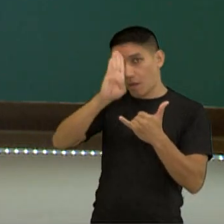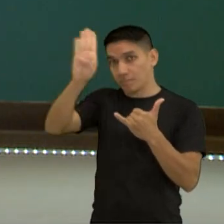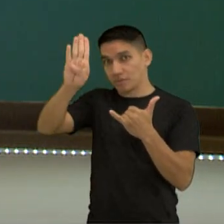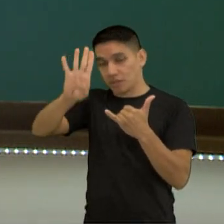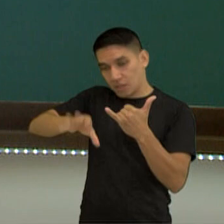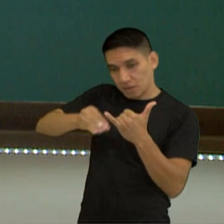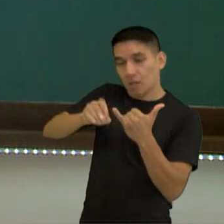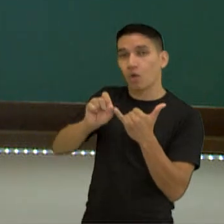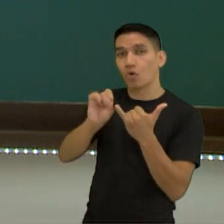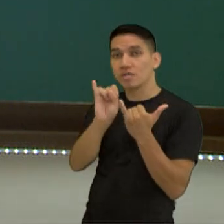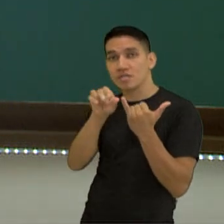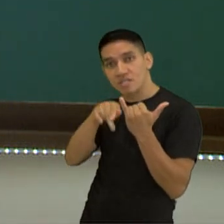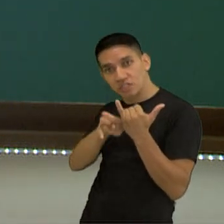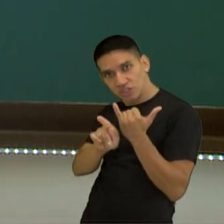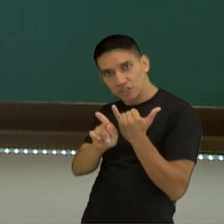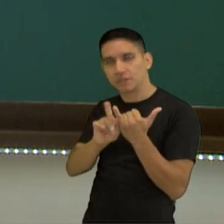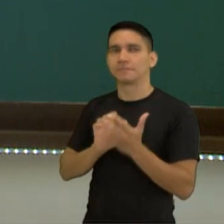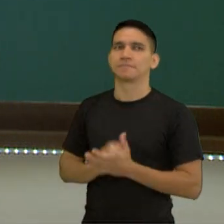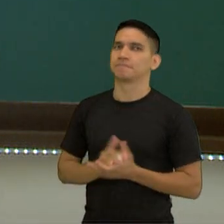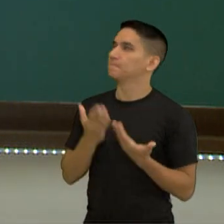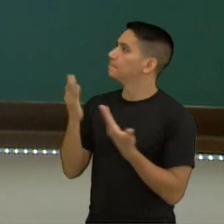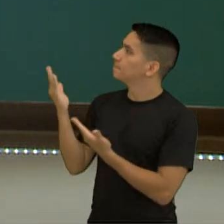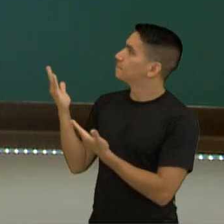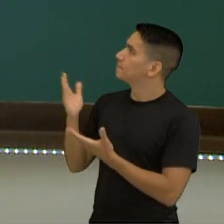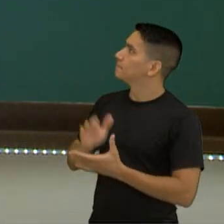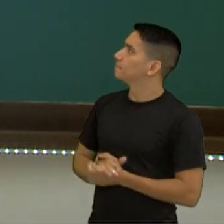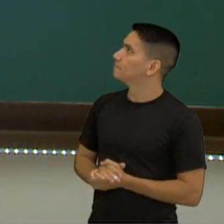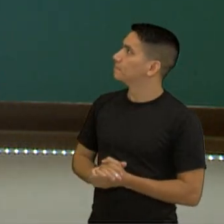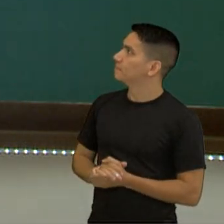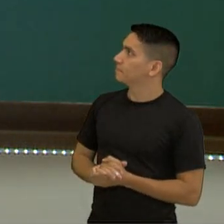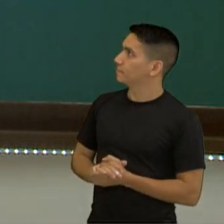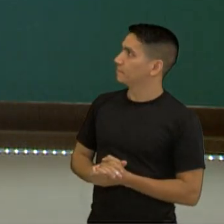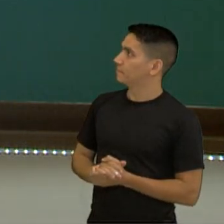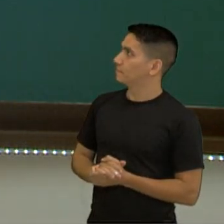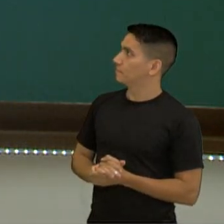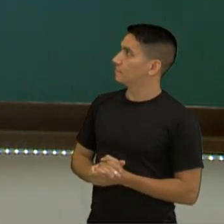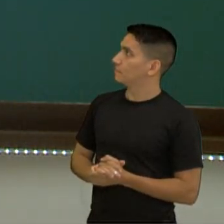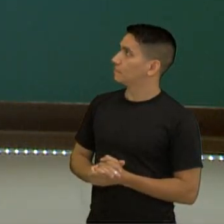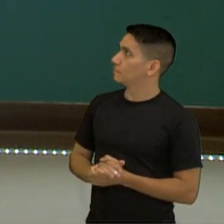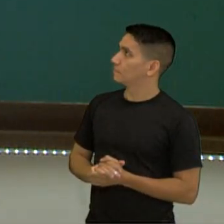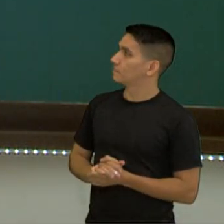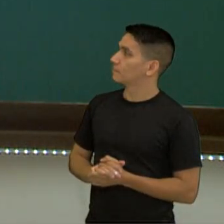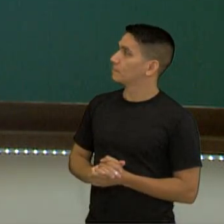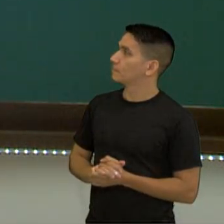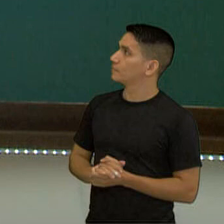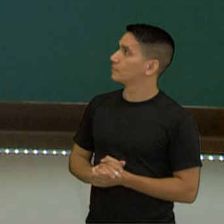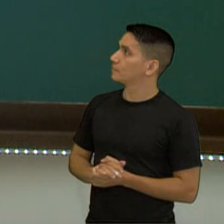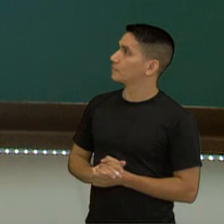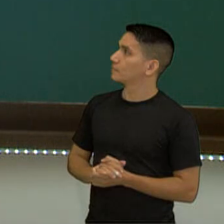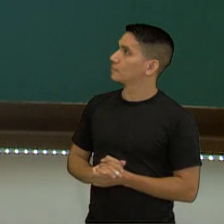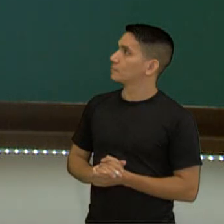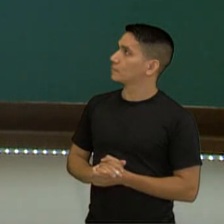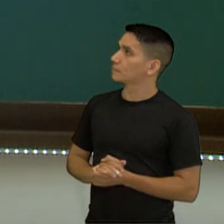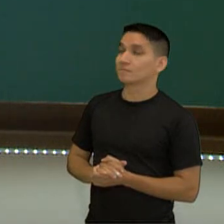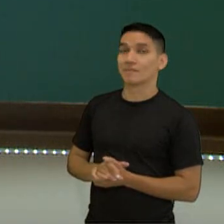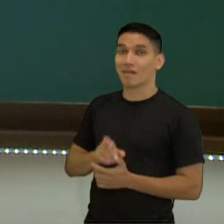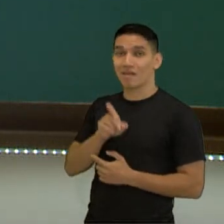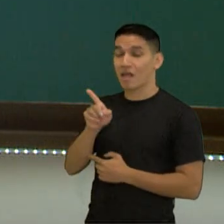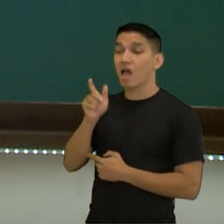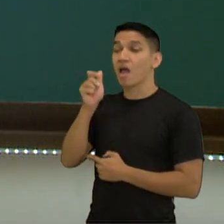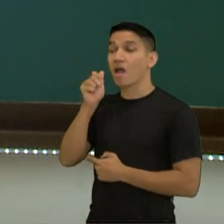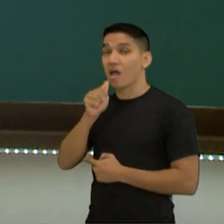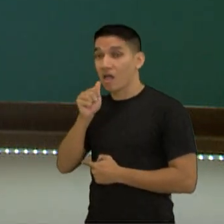com ing. She is studying English right now. Action at the moment. Ela está